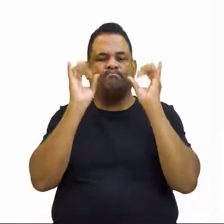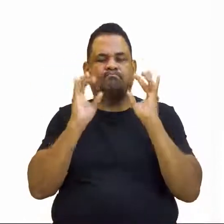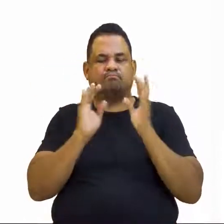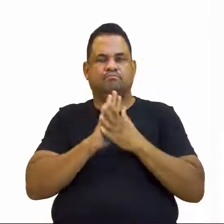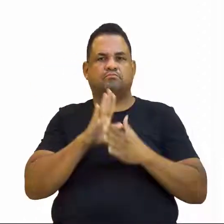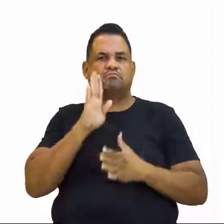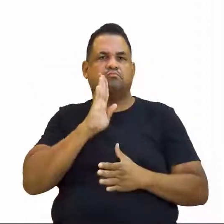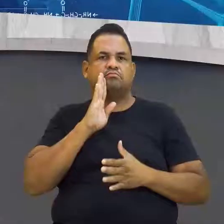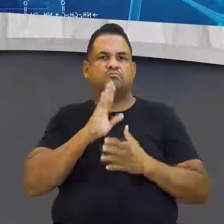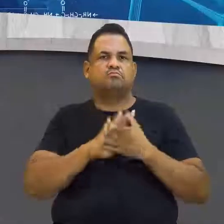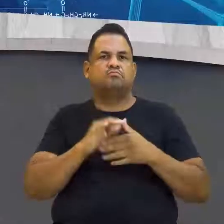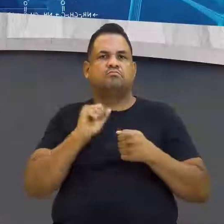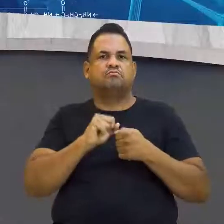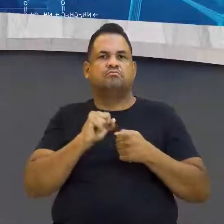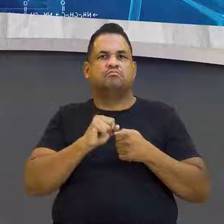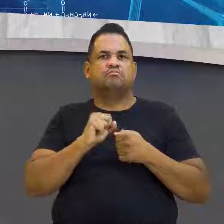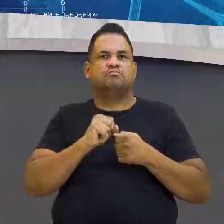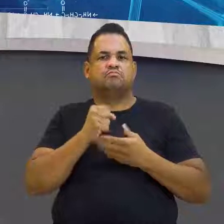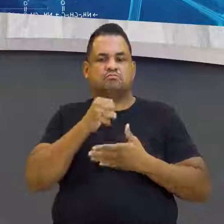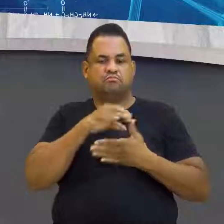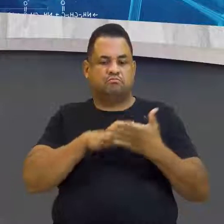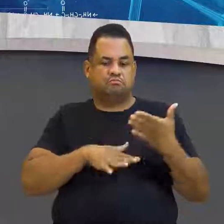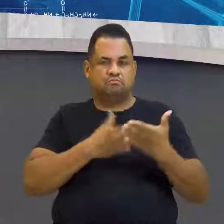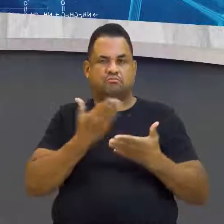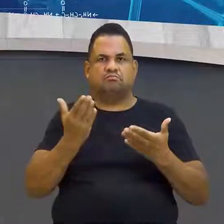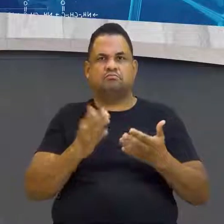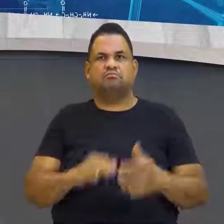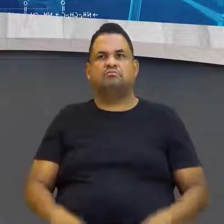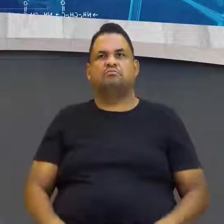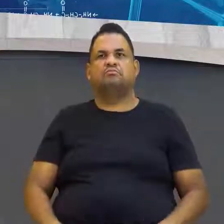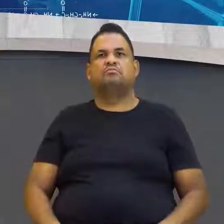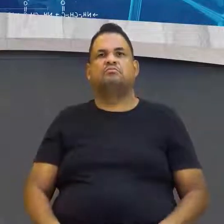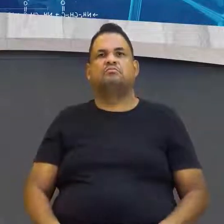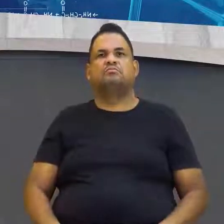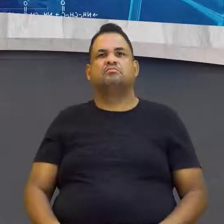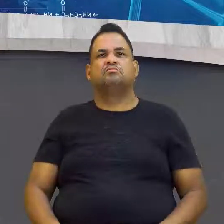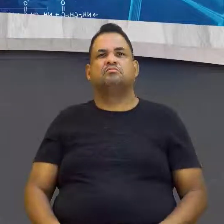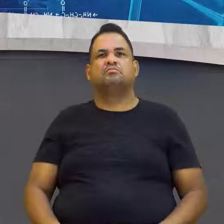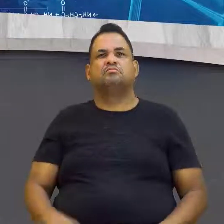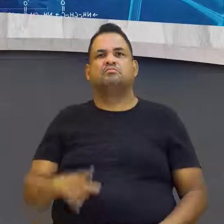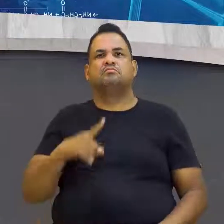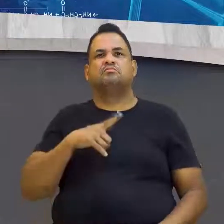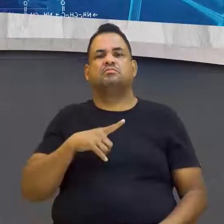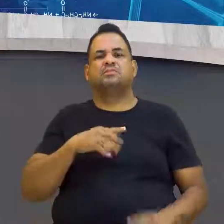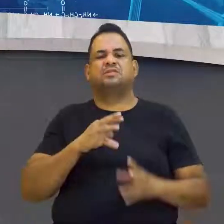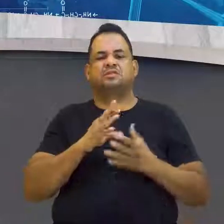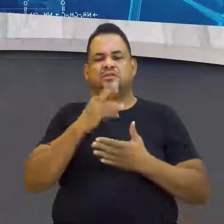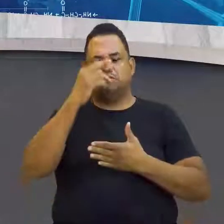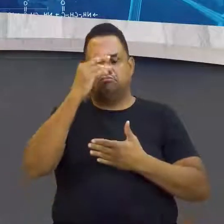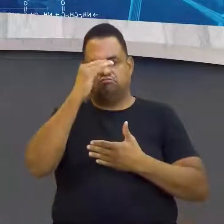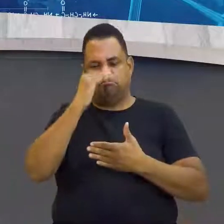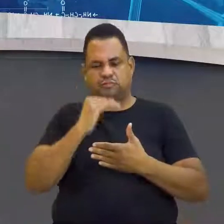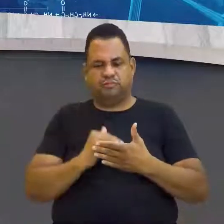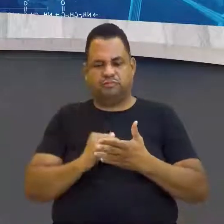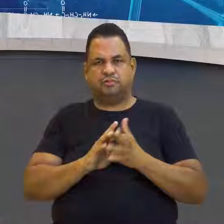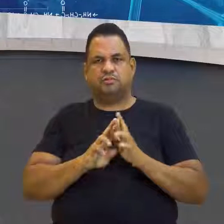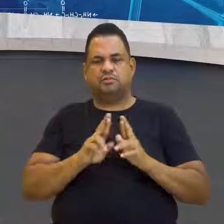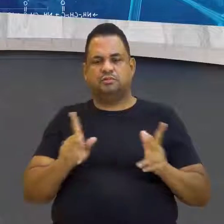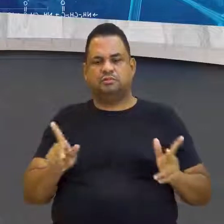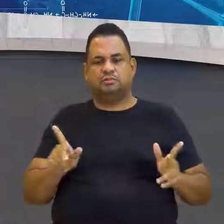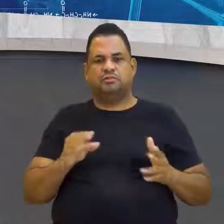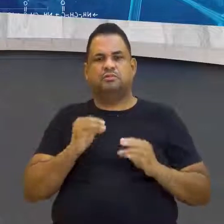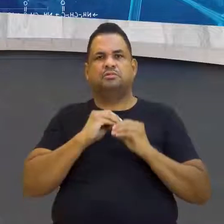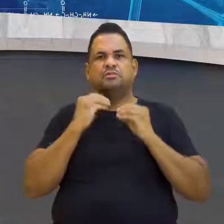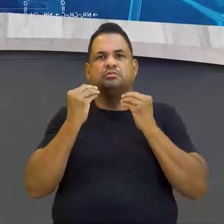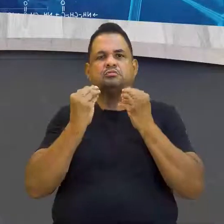para a gente resolver questões como essa, que é, tem lá um monte de substâncias e você pode até ficar, professora, eu não